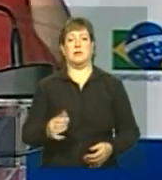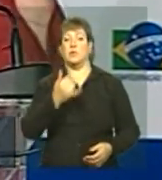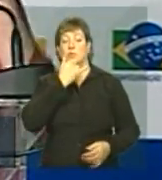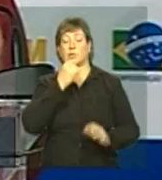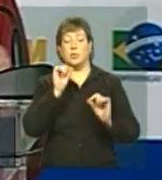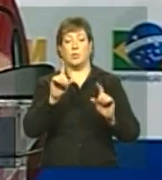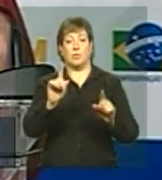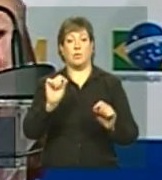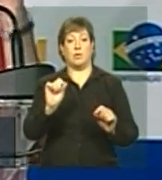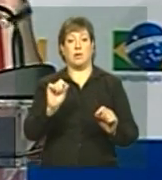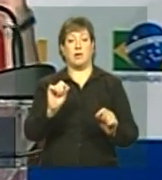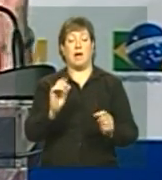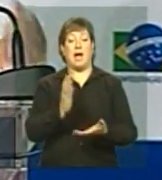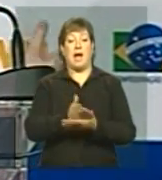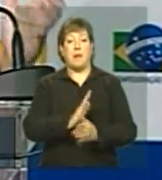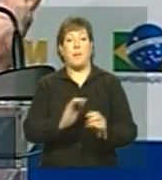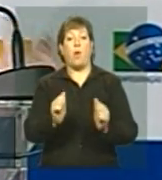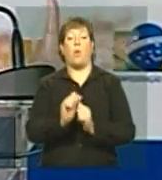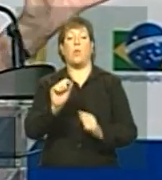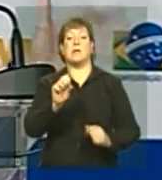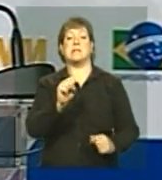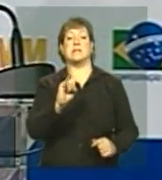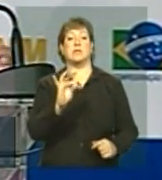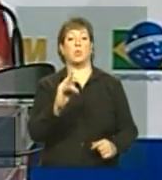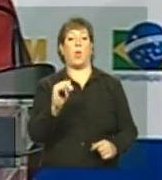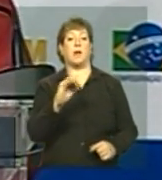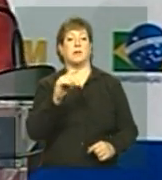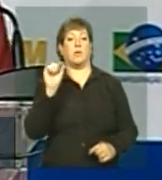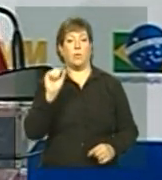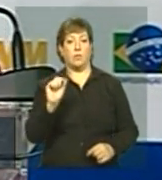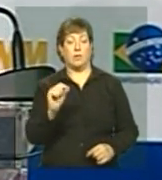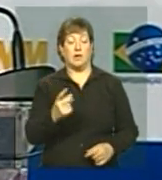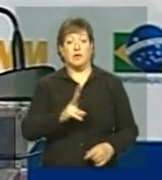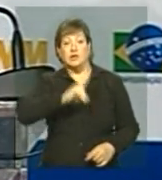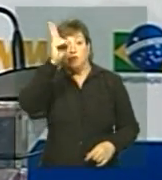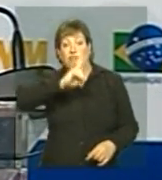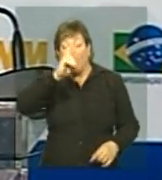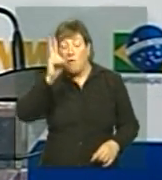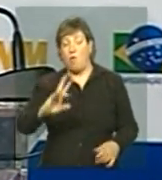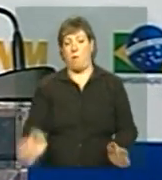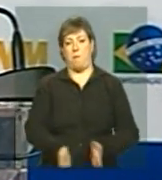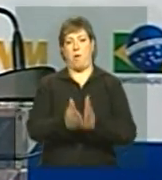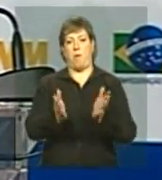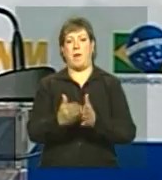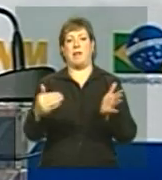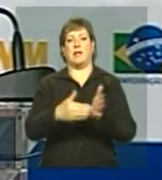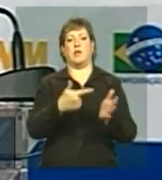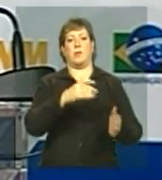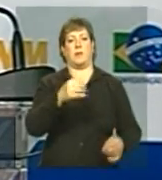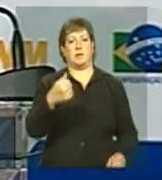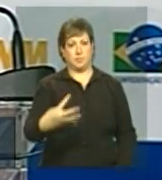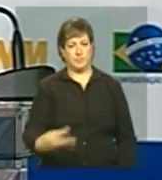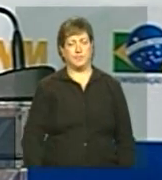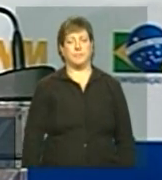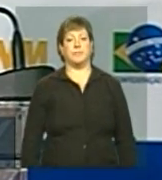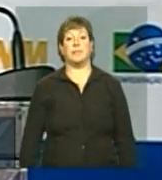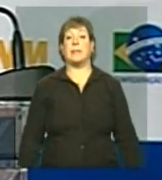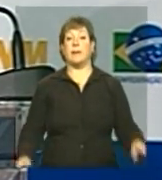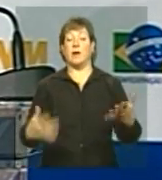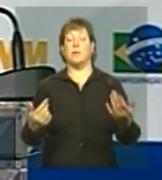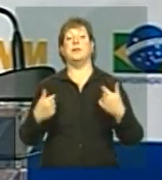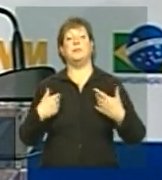desculpa, a situação de extrema pobreza até 2014. Eu queria